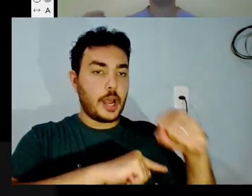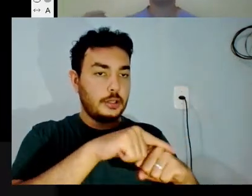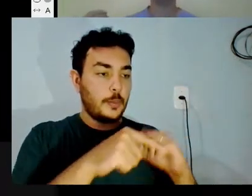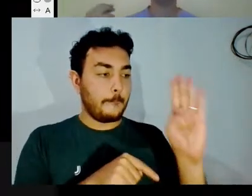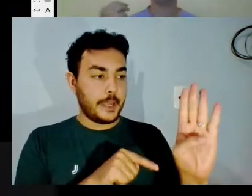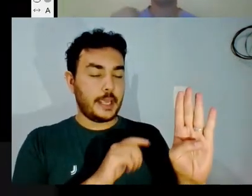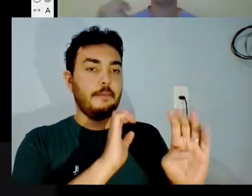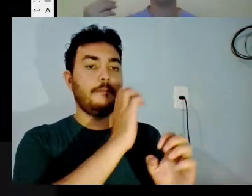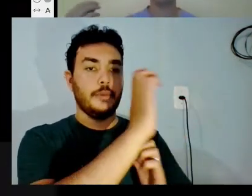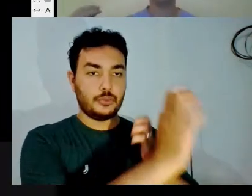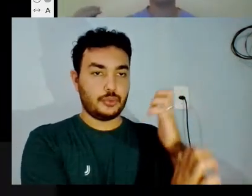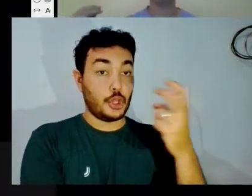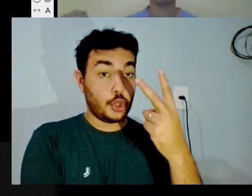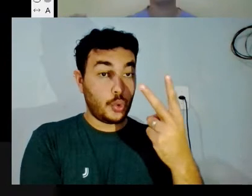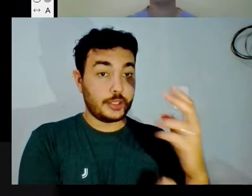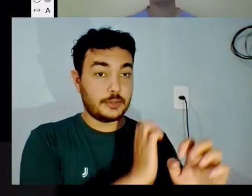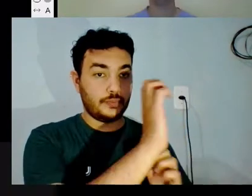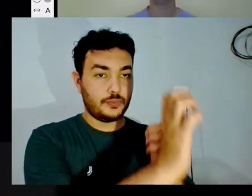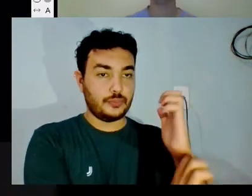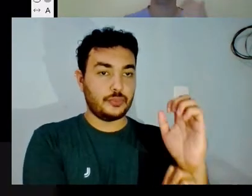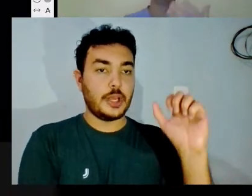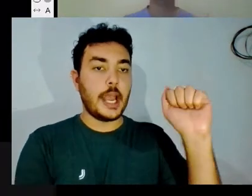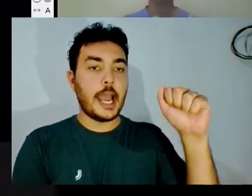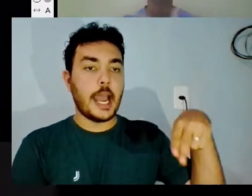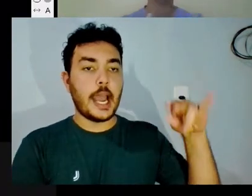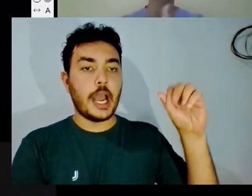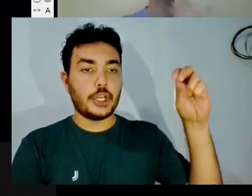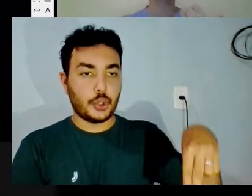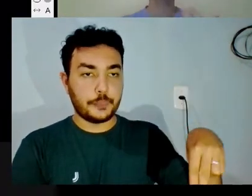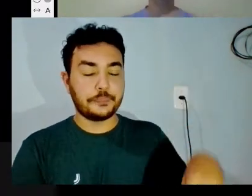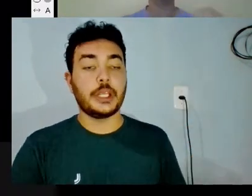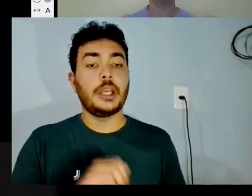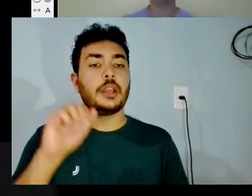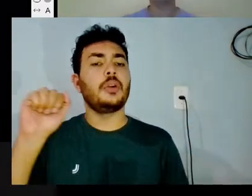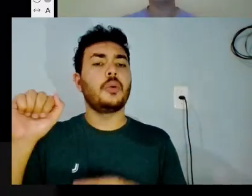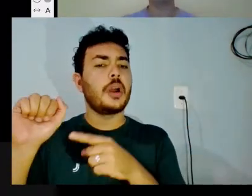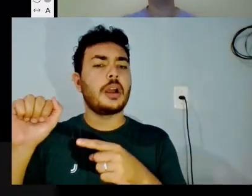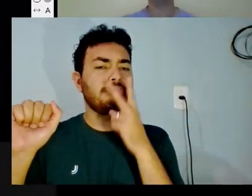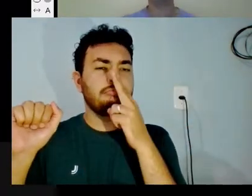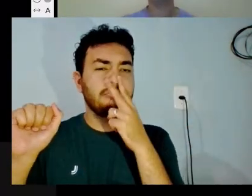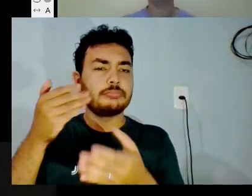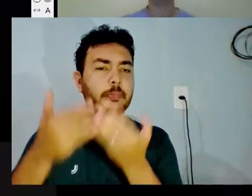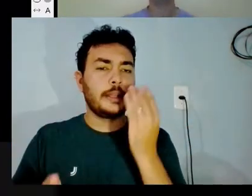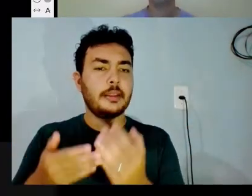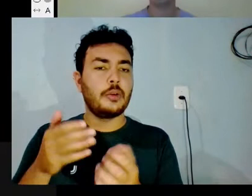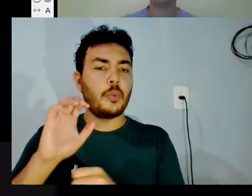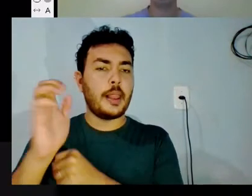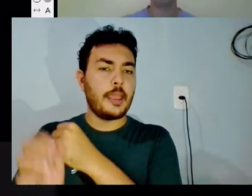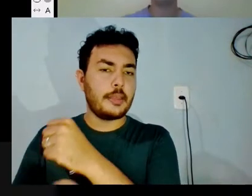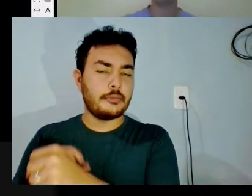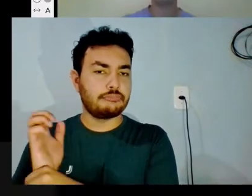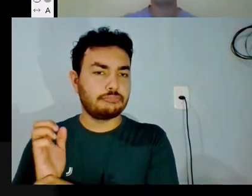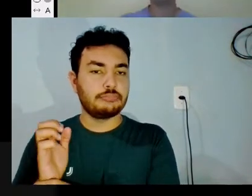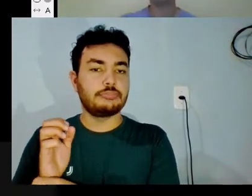com dois elétrons, formando assim o ânion, né? Com uma carga negativa, e o átomo A, por sua vez, perdendo o elétron e sendo o cátion,